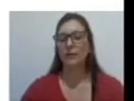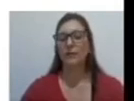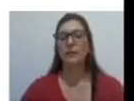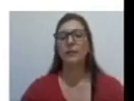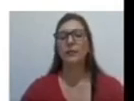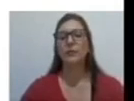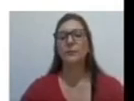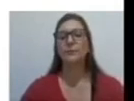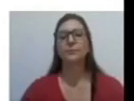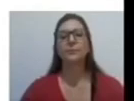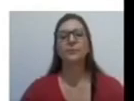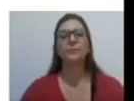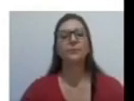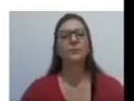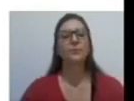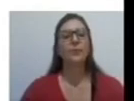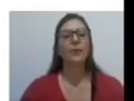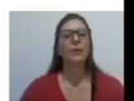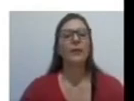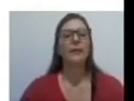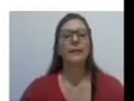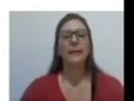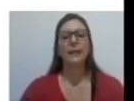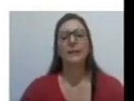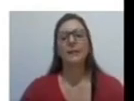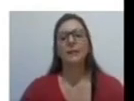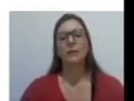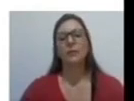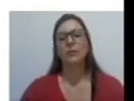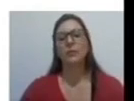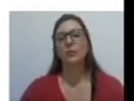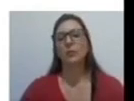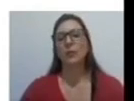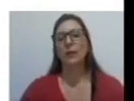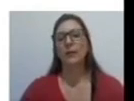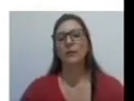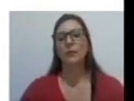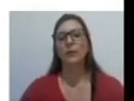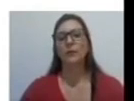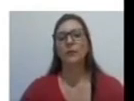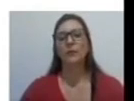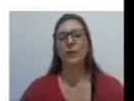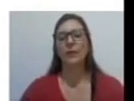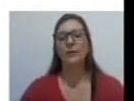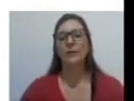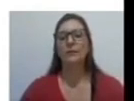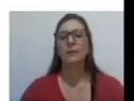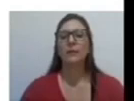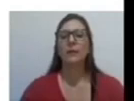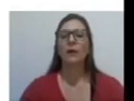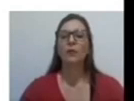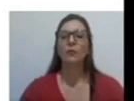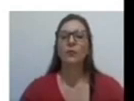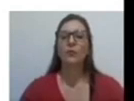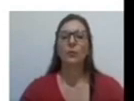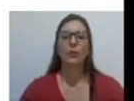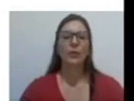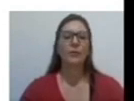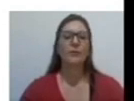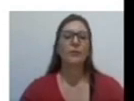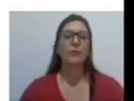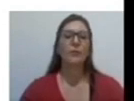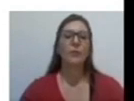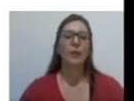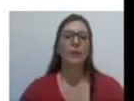essa alergia. Entre eles estão o giz escolar, o balão de festa, alguns